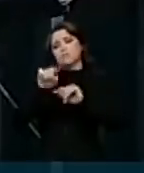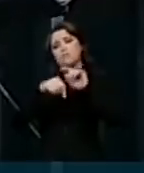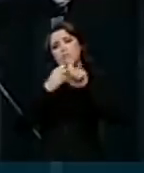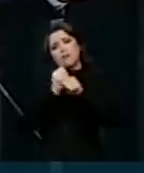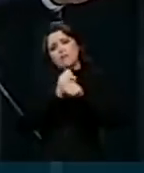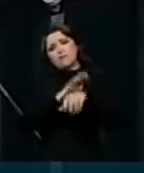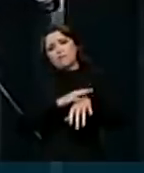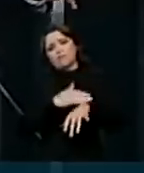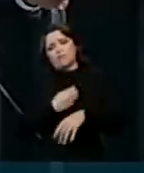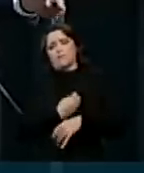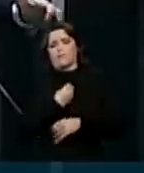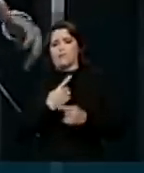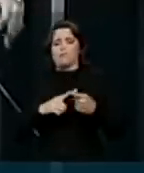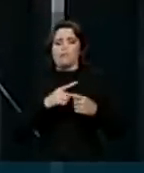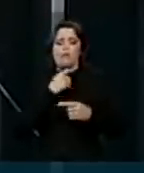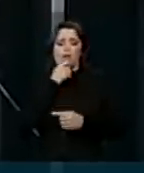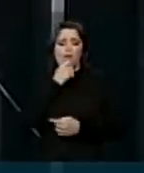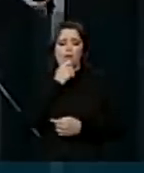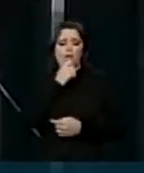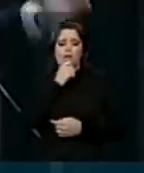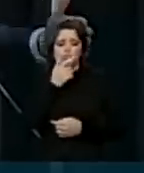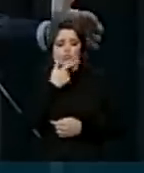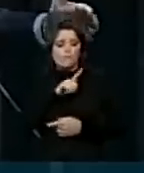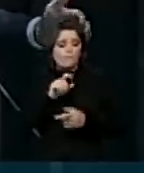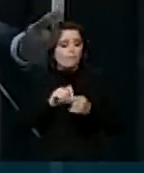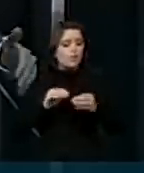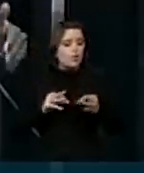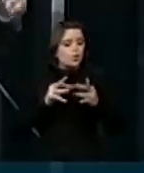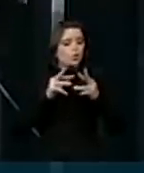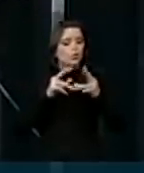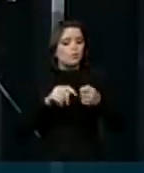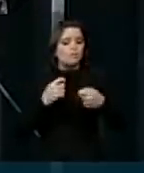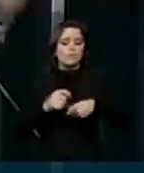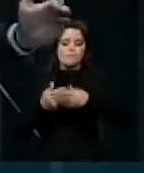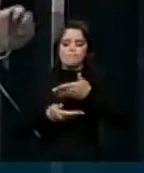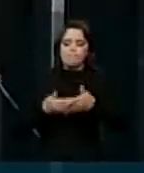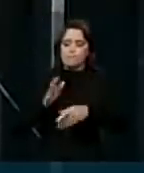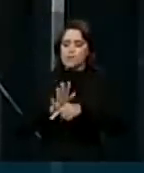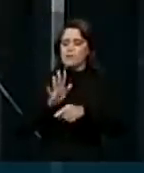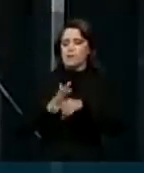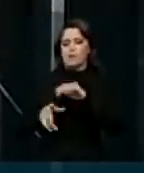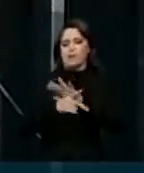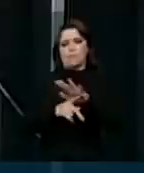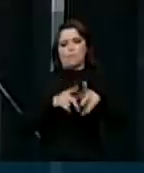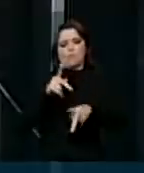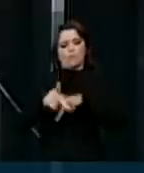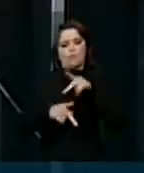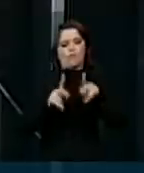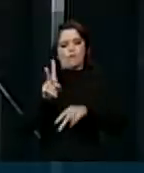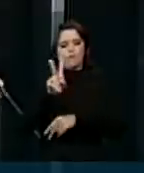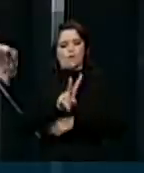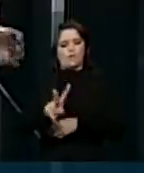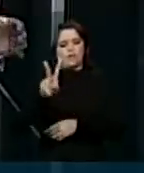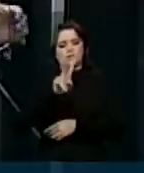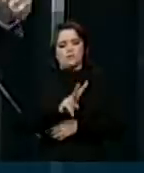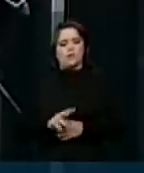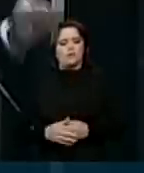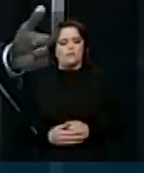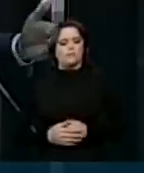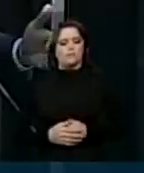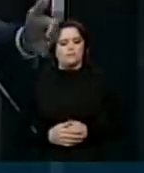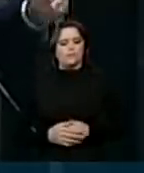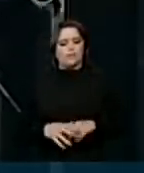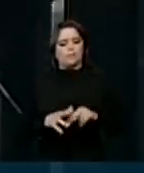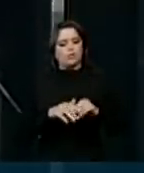anos de vida, porque ele ainda não havia feito tudo o que precisava em favor do povo da Venezuela. E